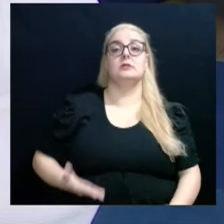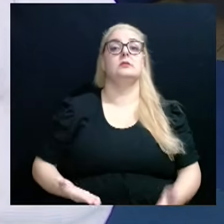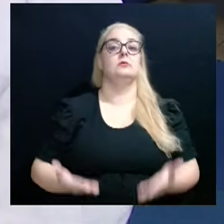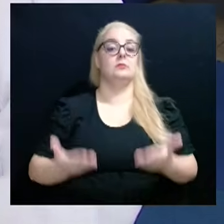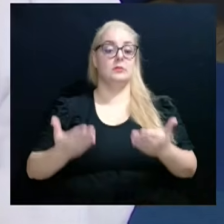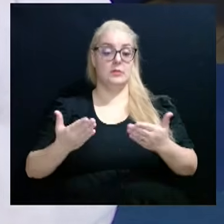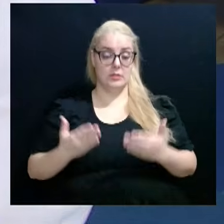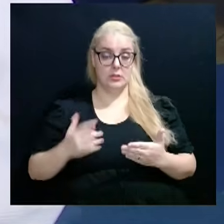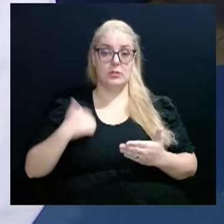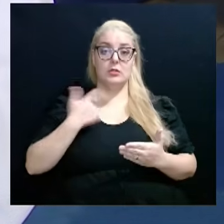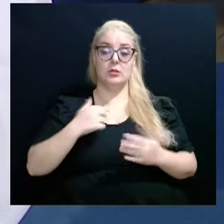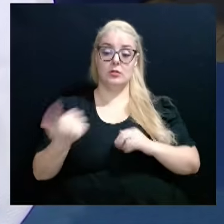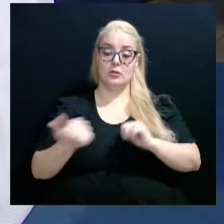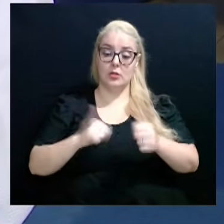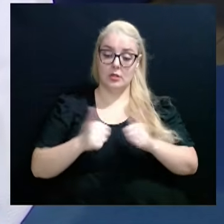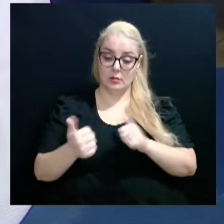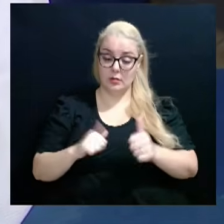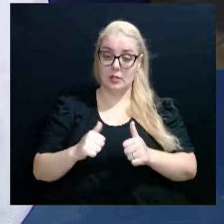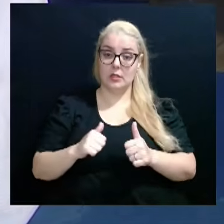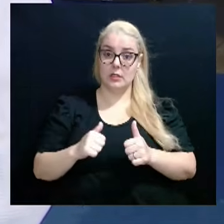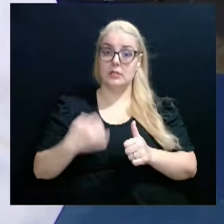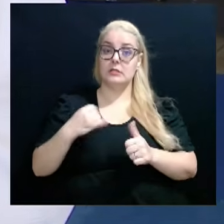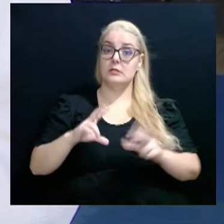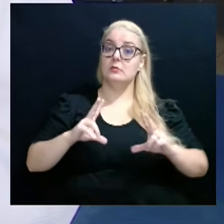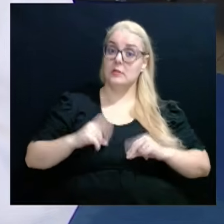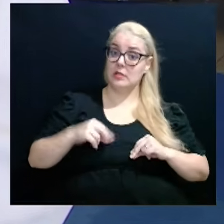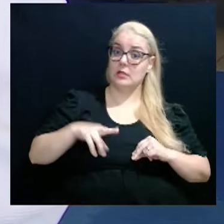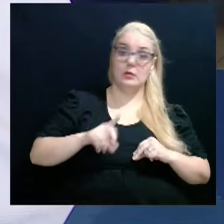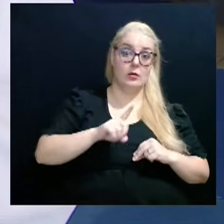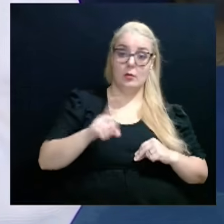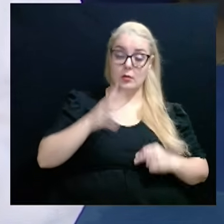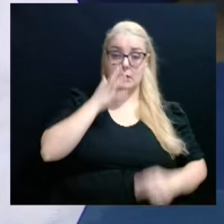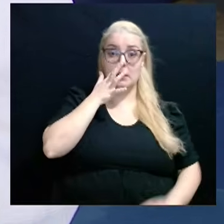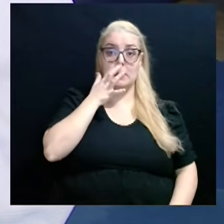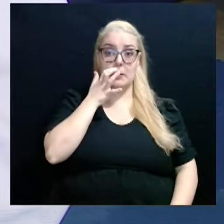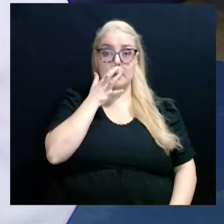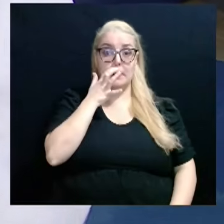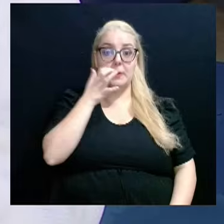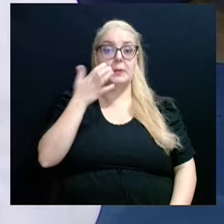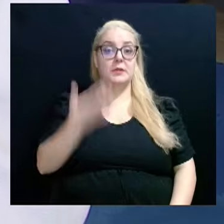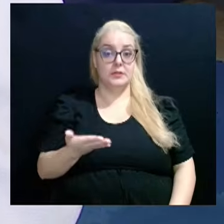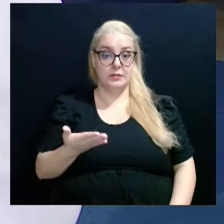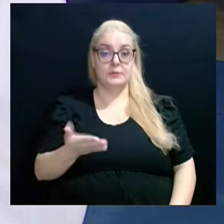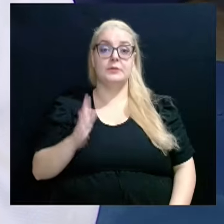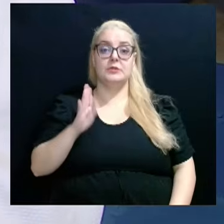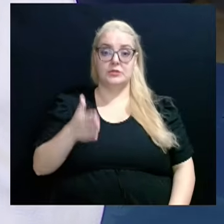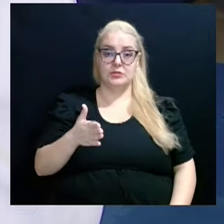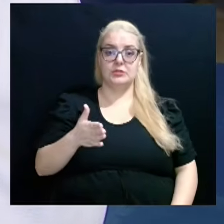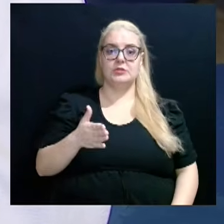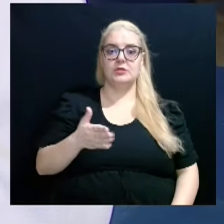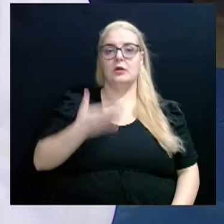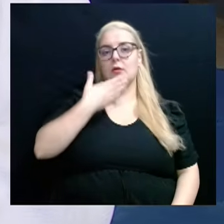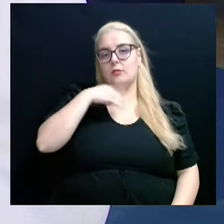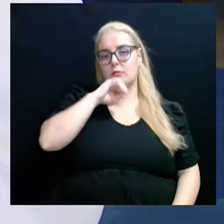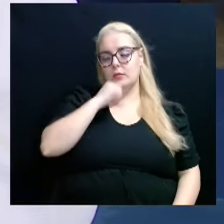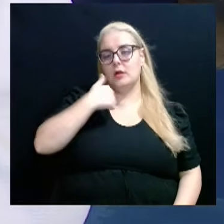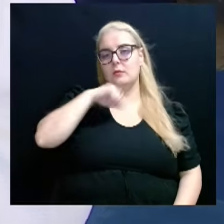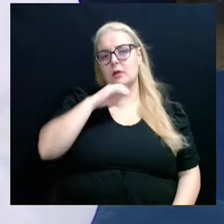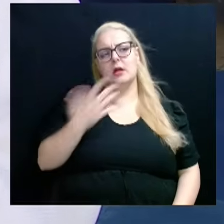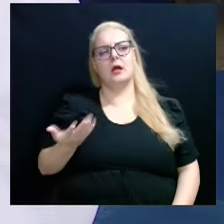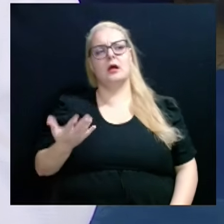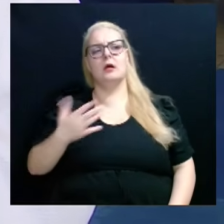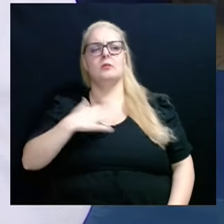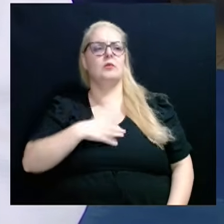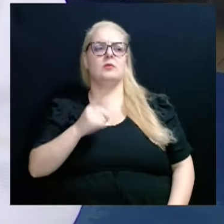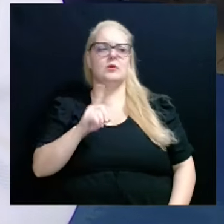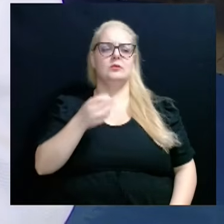avaliar se você merece ou não. Então, através disso, os pais falam, ah, não, meu filho não está bem,